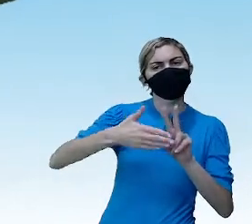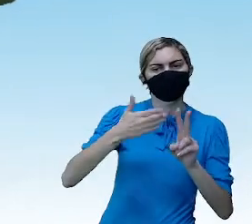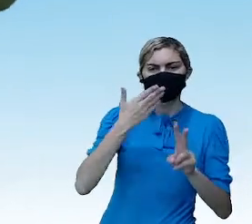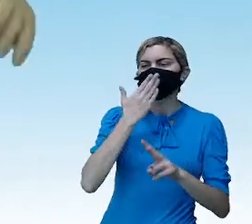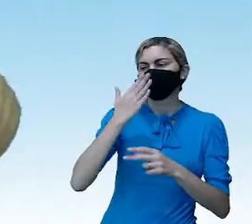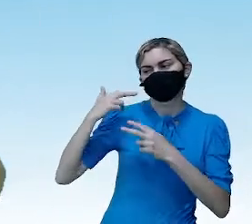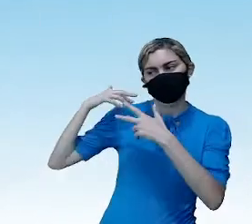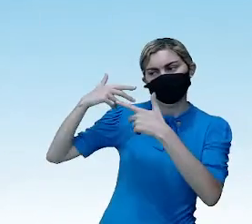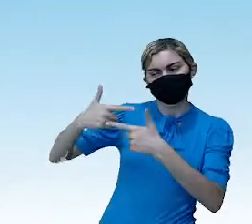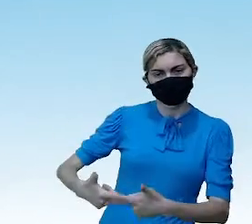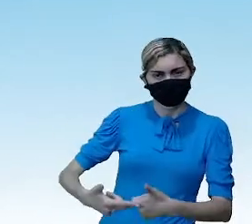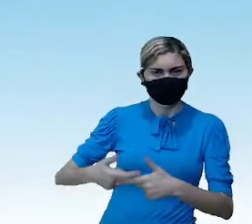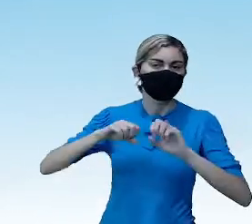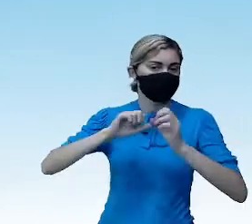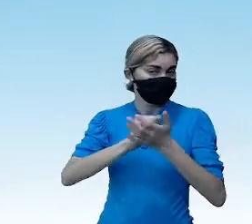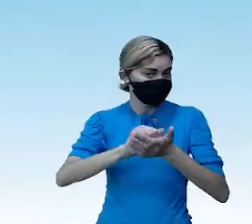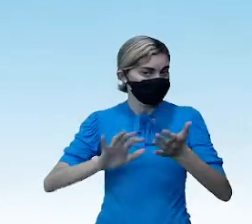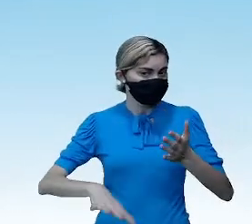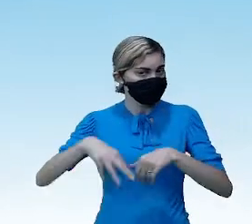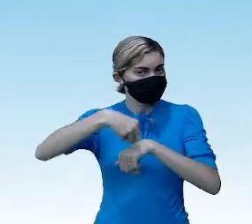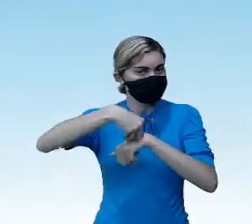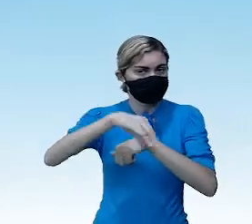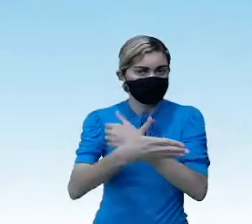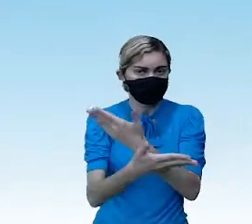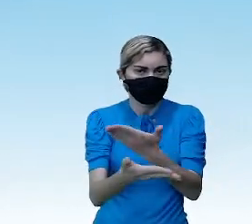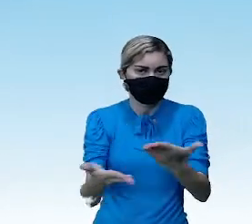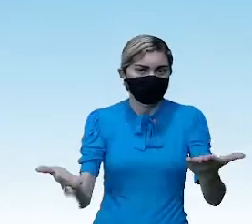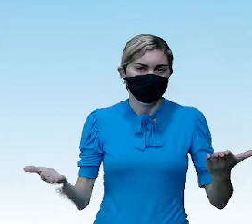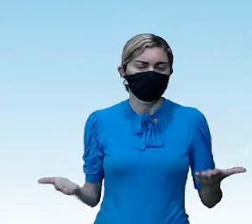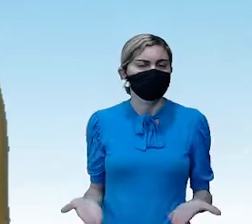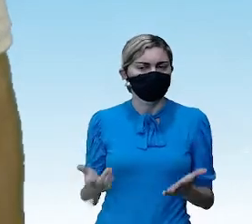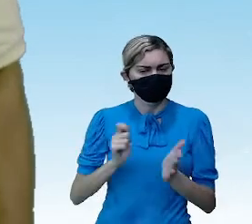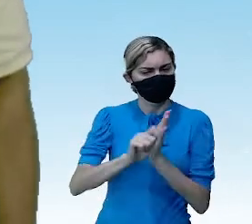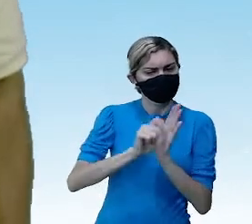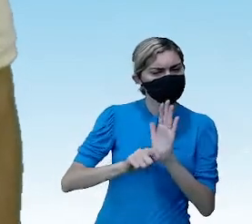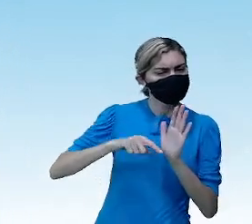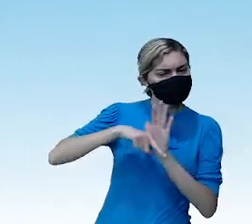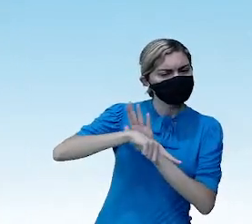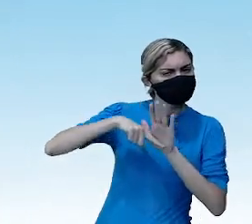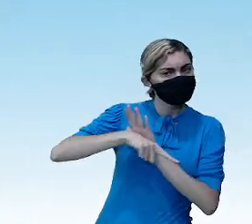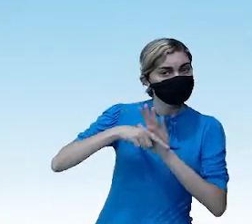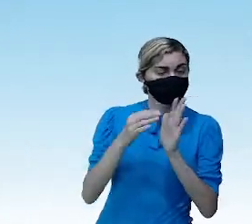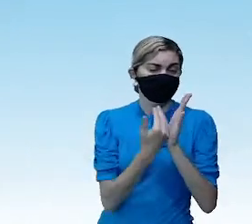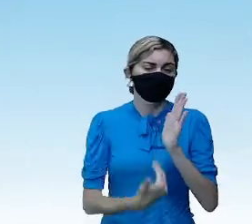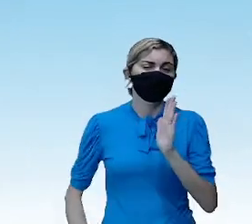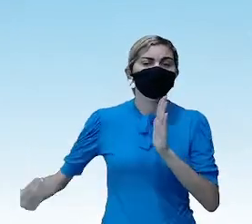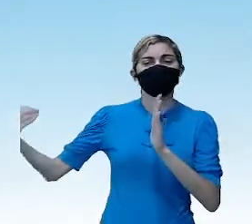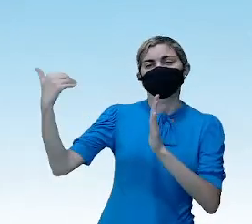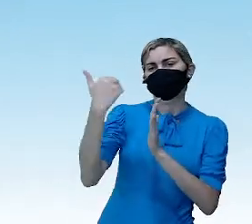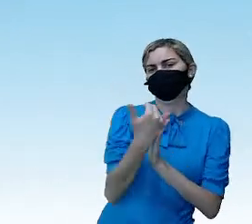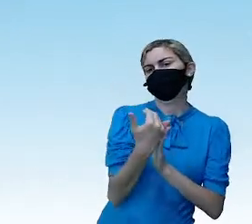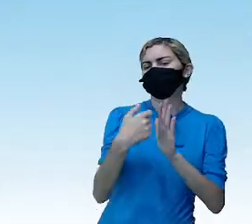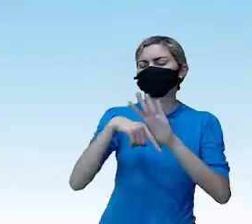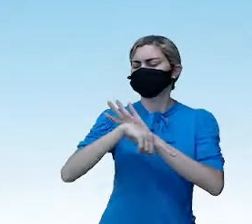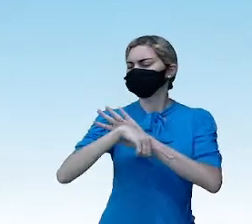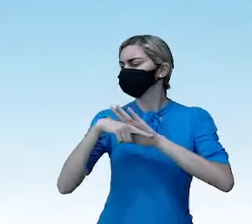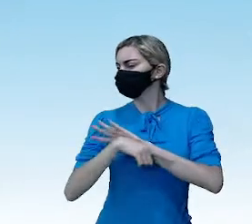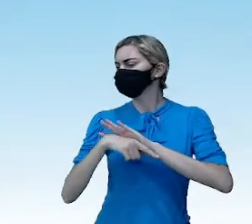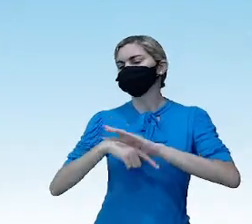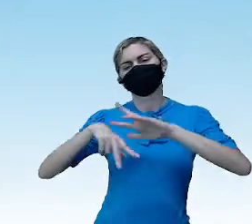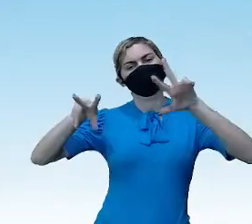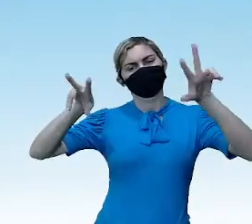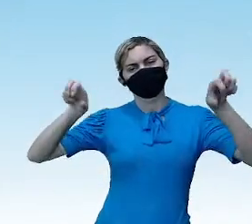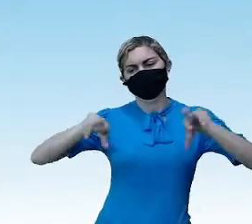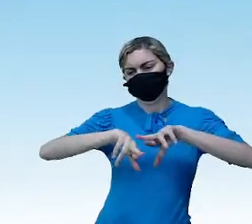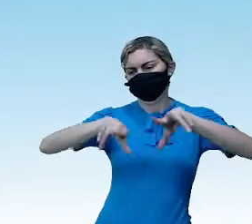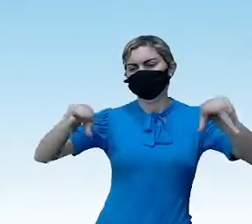tradição indígena. O exercício que eu deixo para vocês é que pesquisem mais, cada vez mais, sobre as